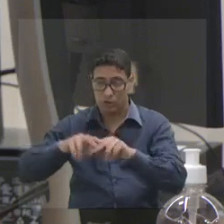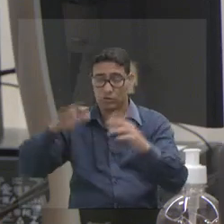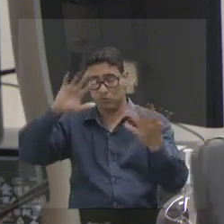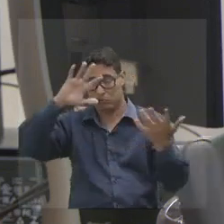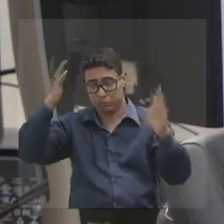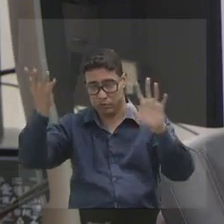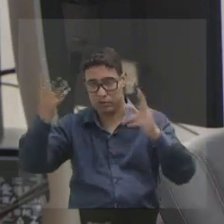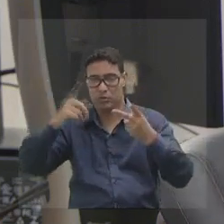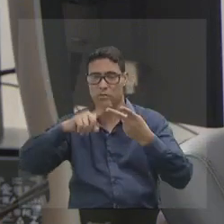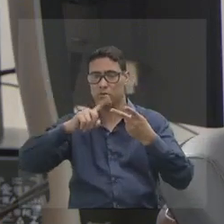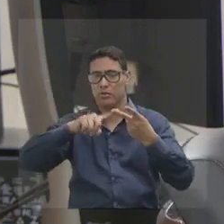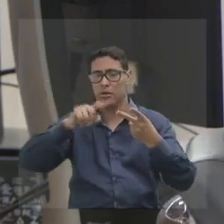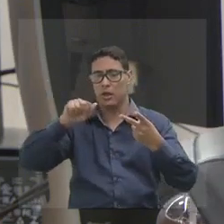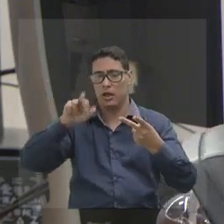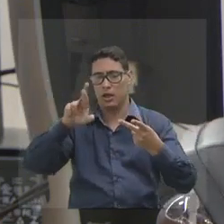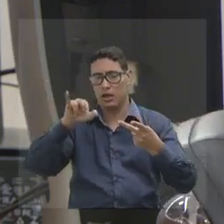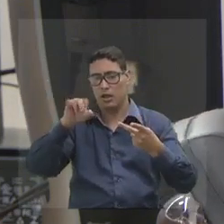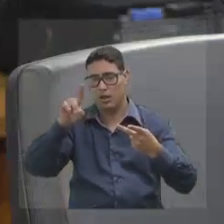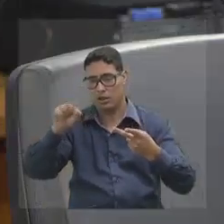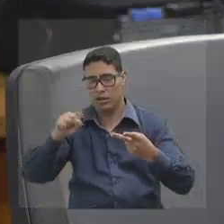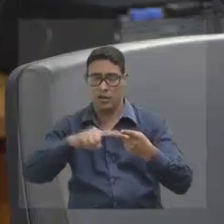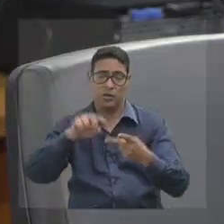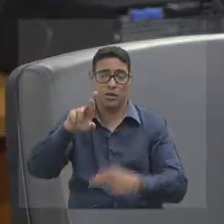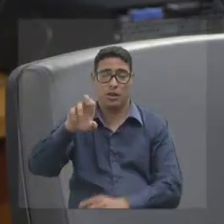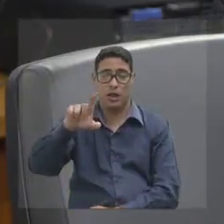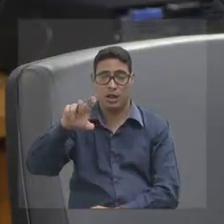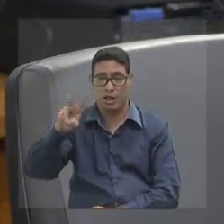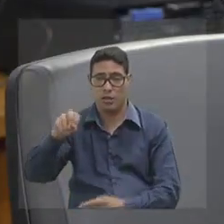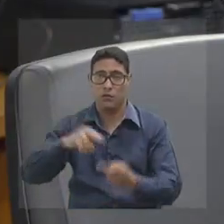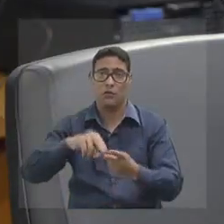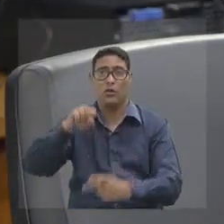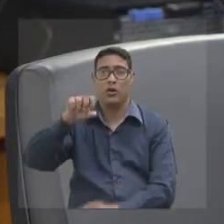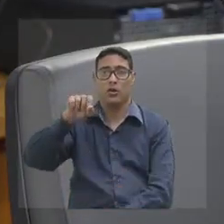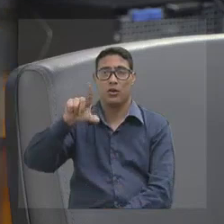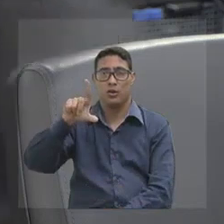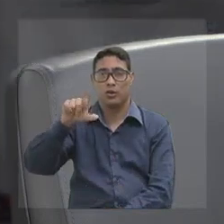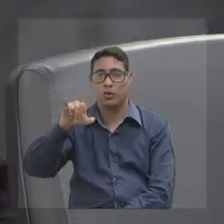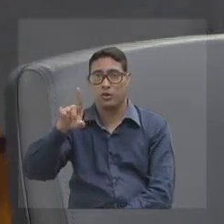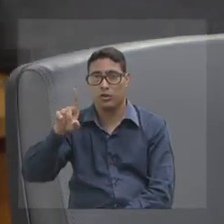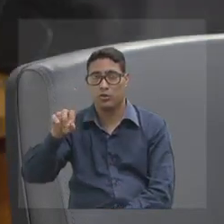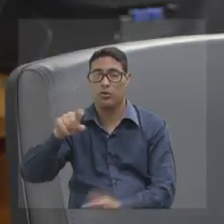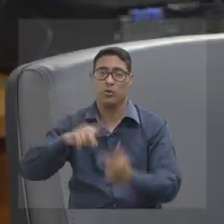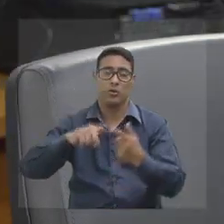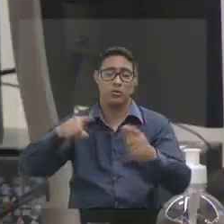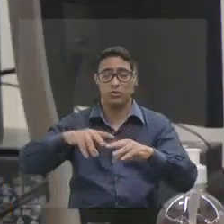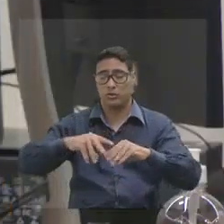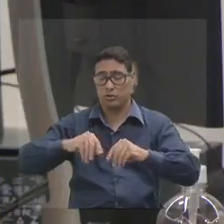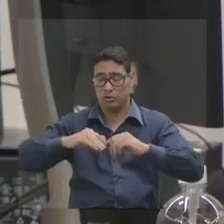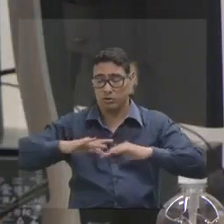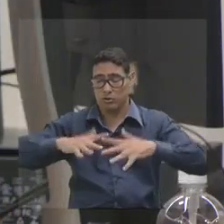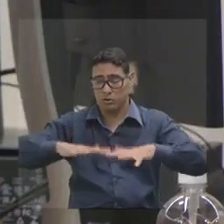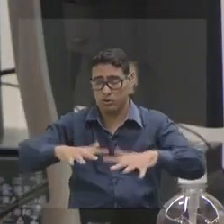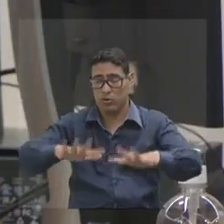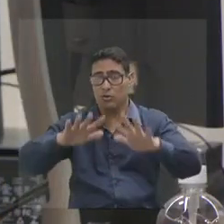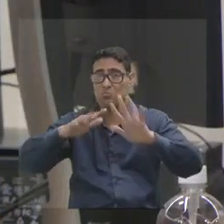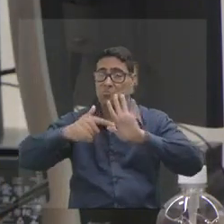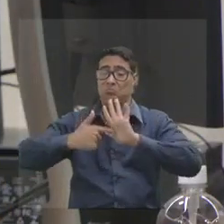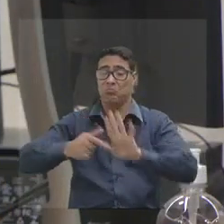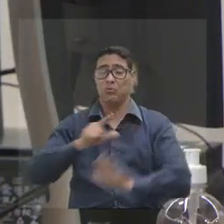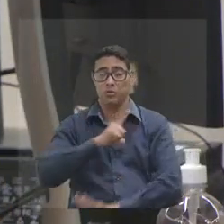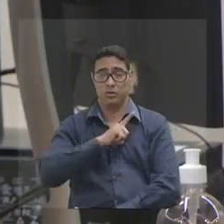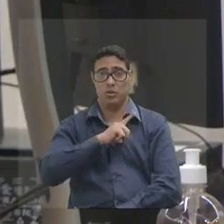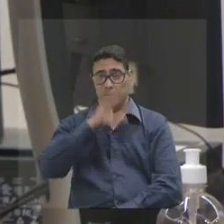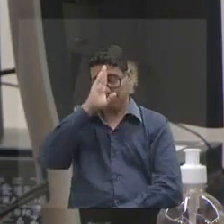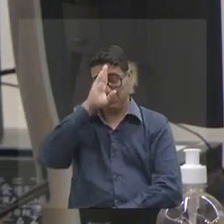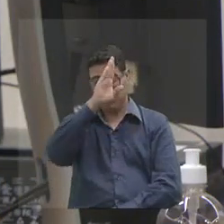índice de aridez o relevo solo aerosidade e a cobertura do solo demonstram isso principalmente